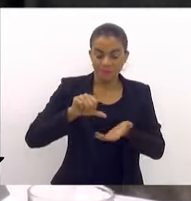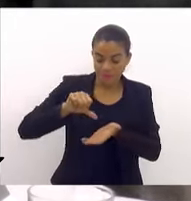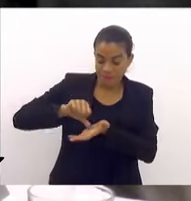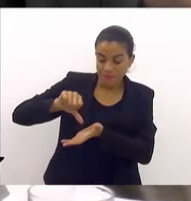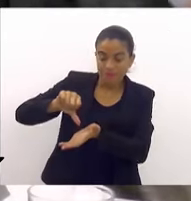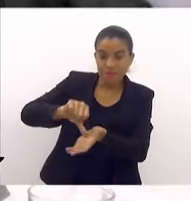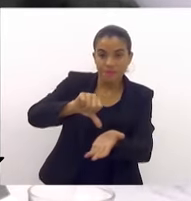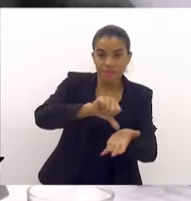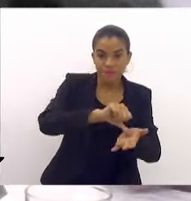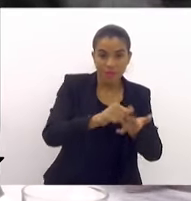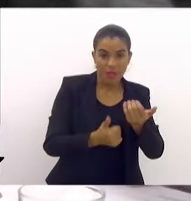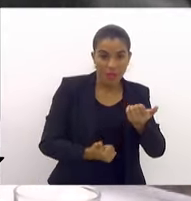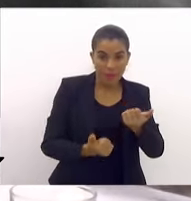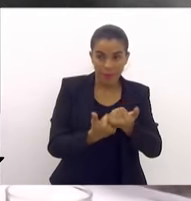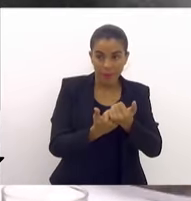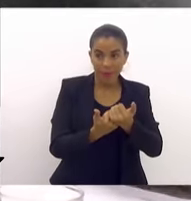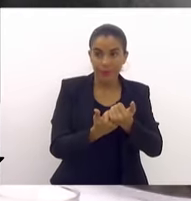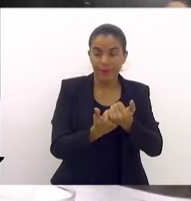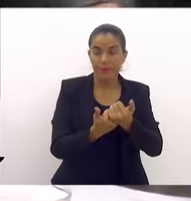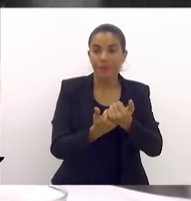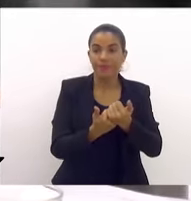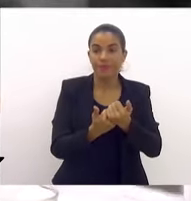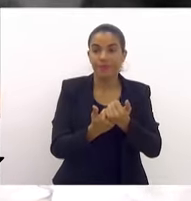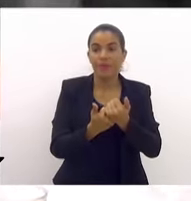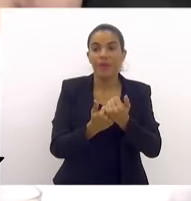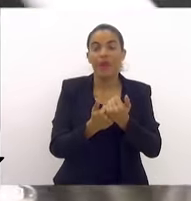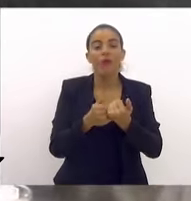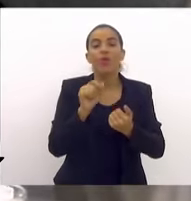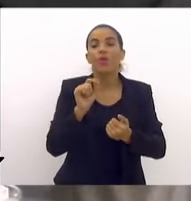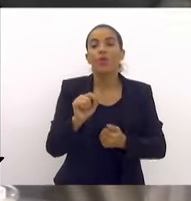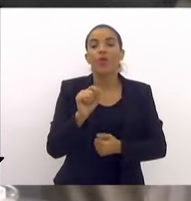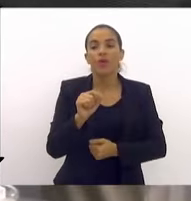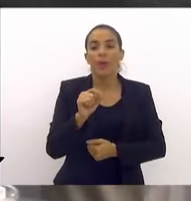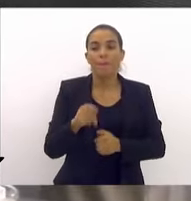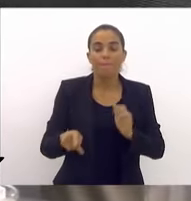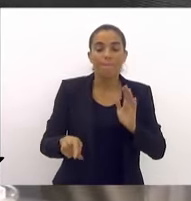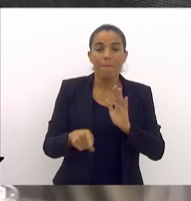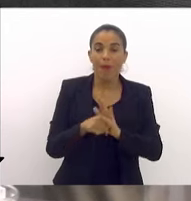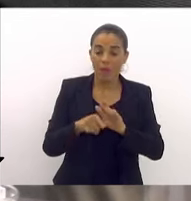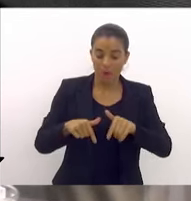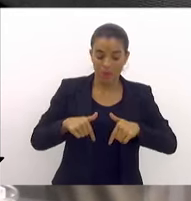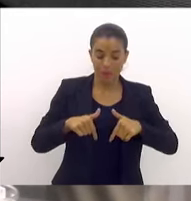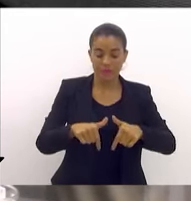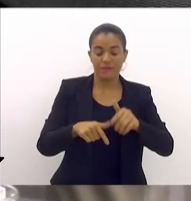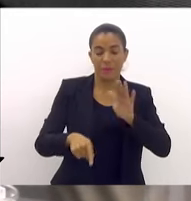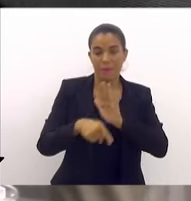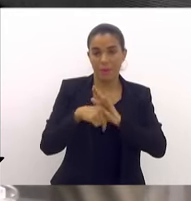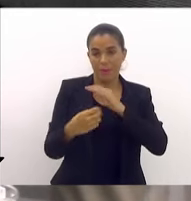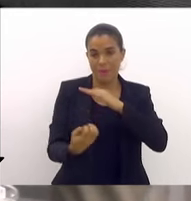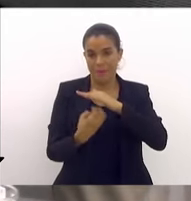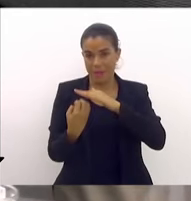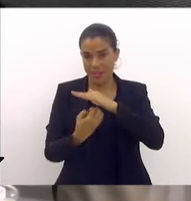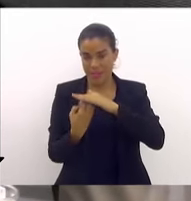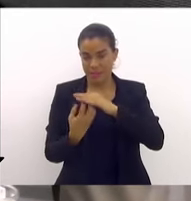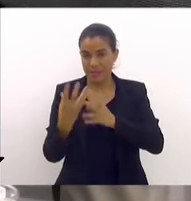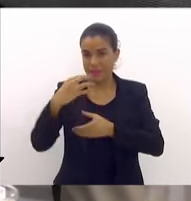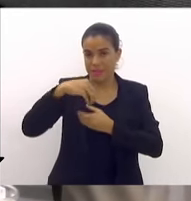de apoio partem de uma definição da própria empresa que os instala.